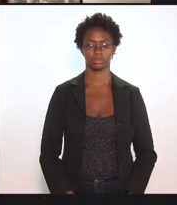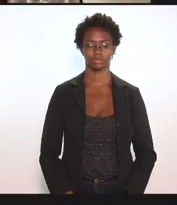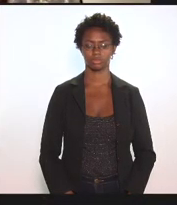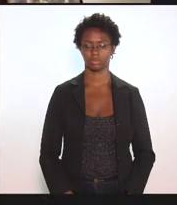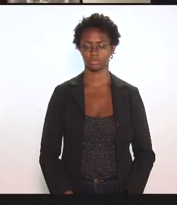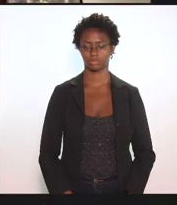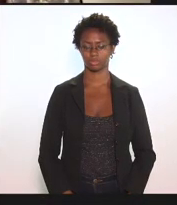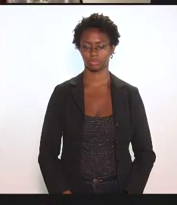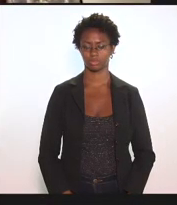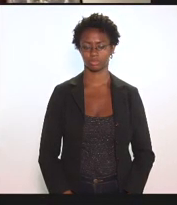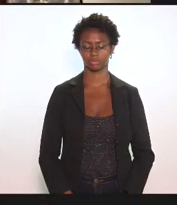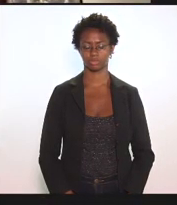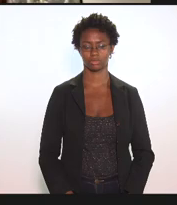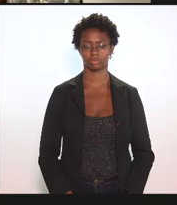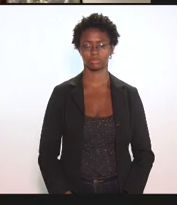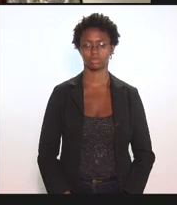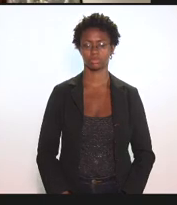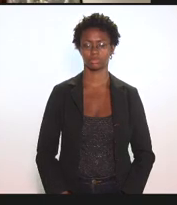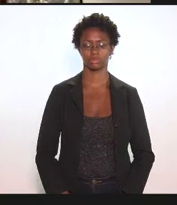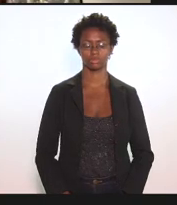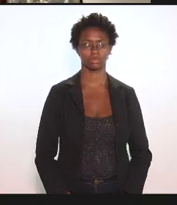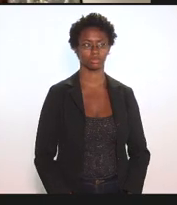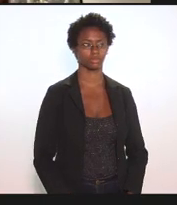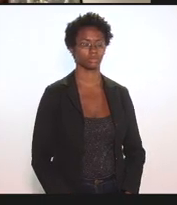Deputado Flávio... Senhor presidente, deputados, okay, deputadas,